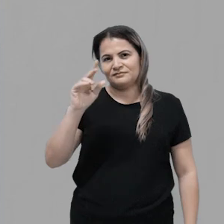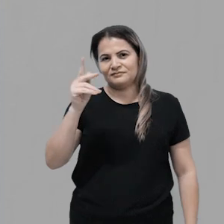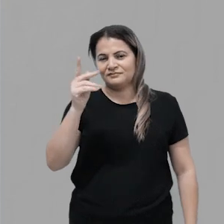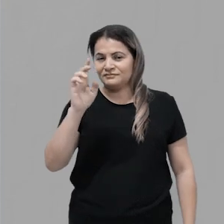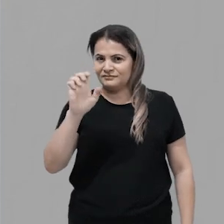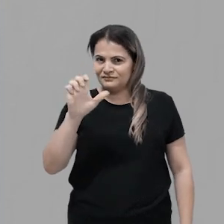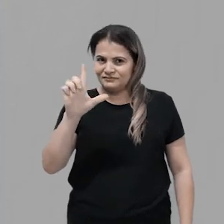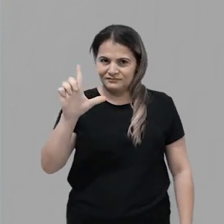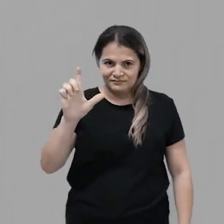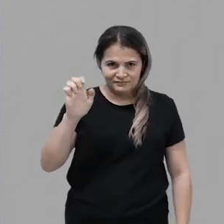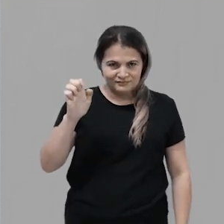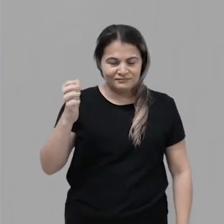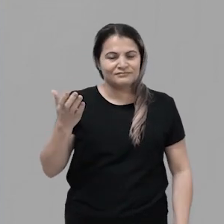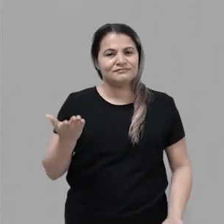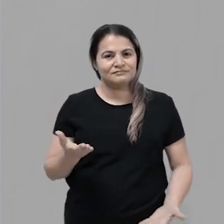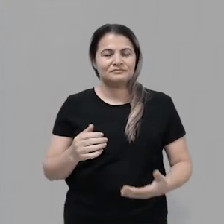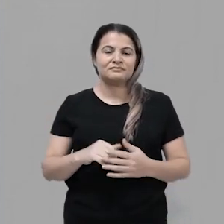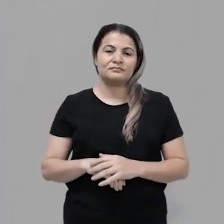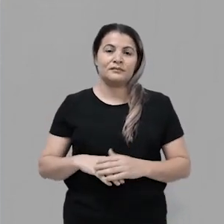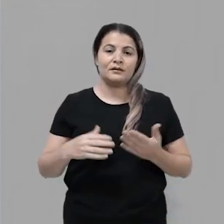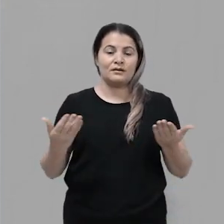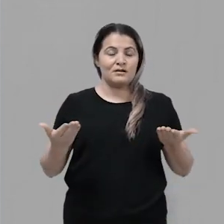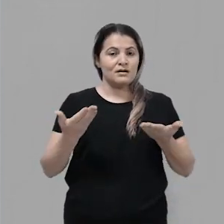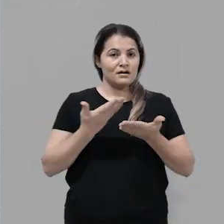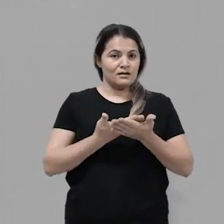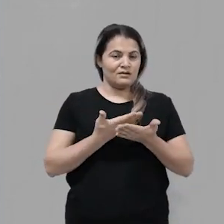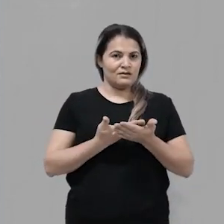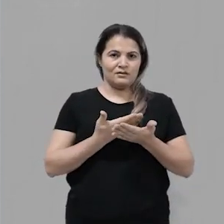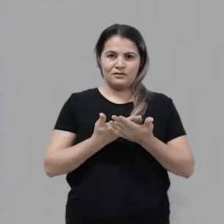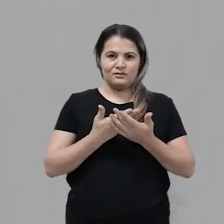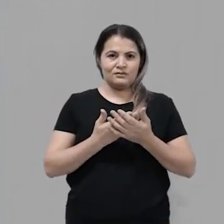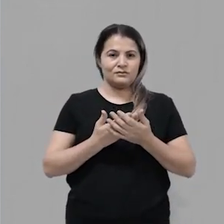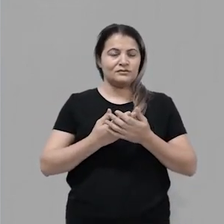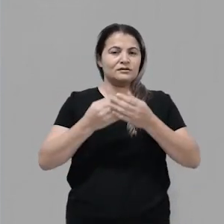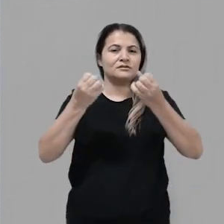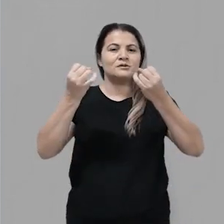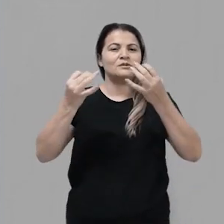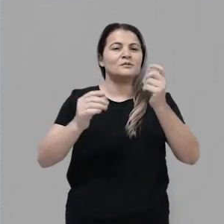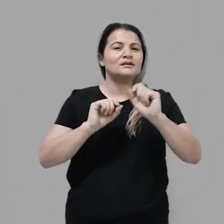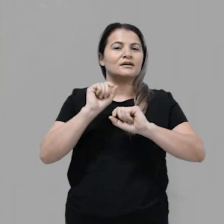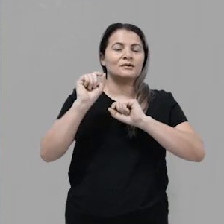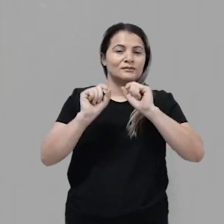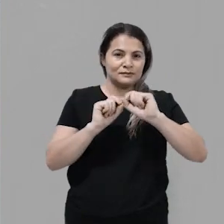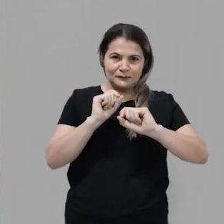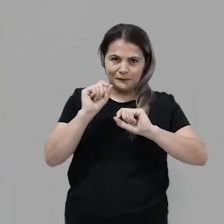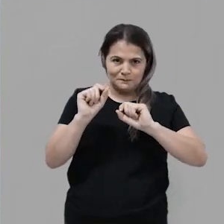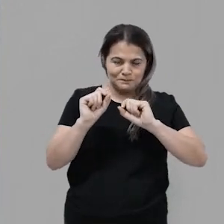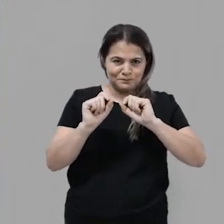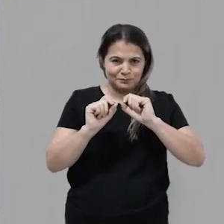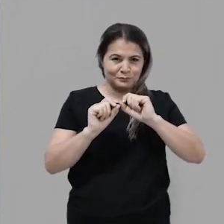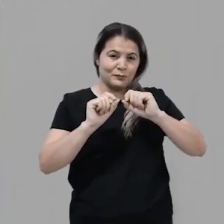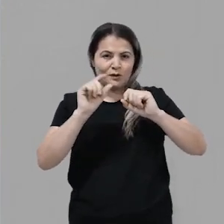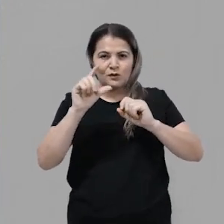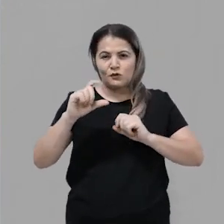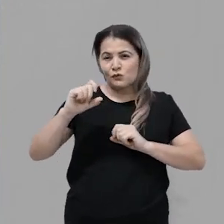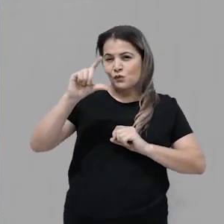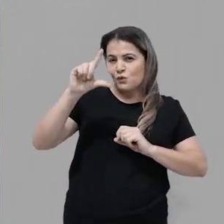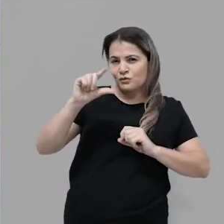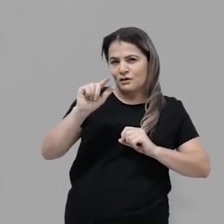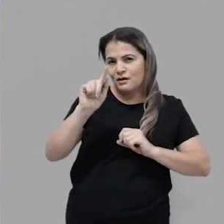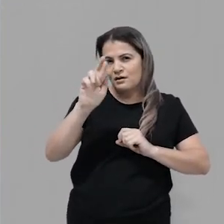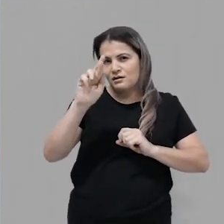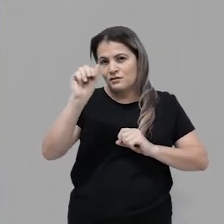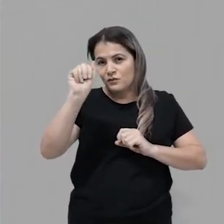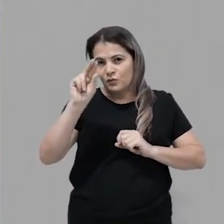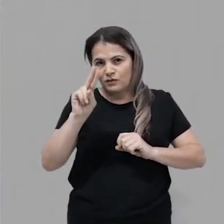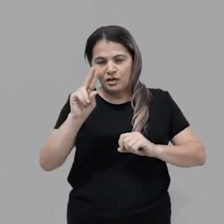professora Michelle aqui. Nossa aula de hoje nós vamos falar dos degrees of adjectives e o nosso foco vai ser